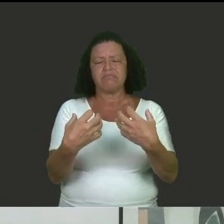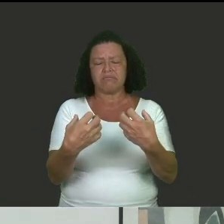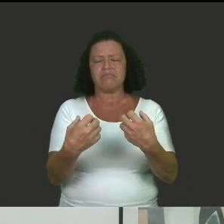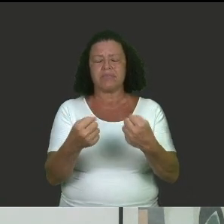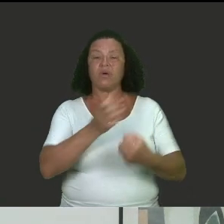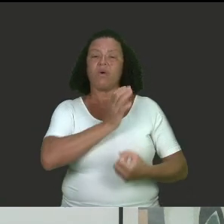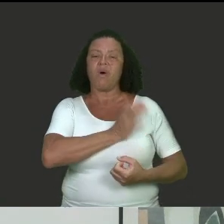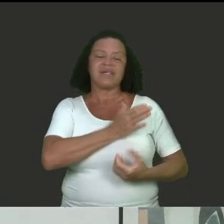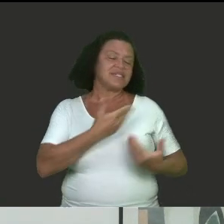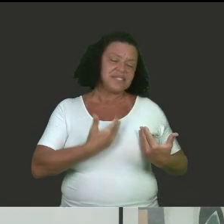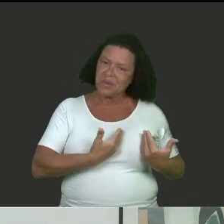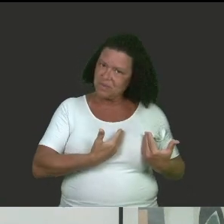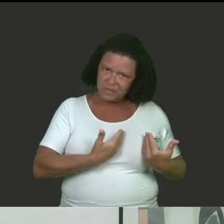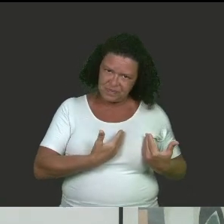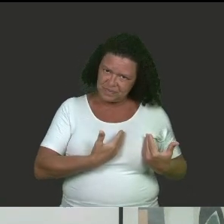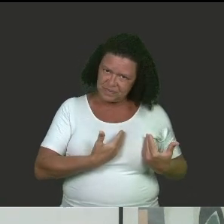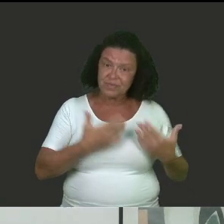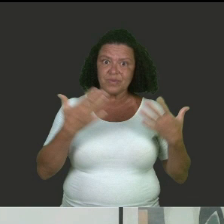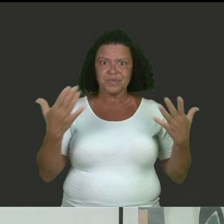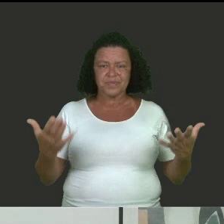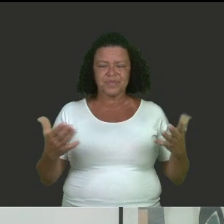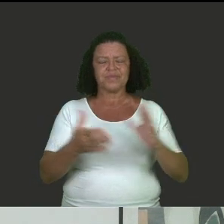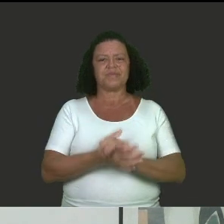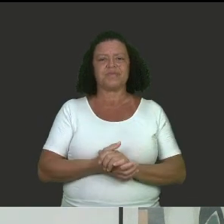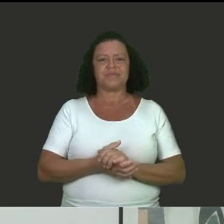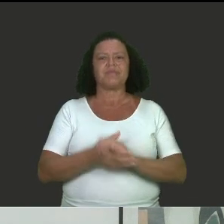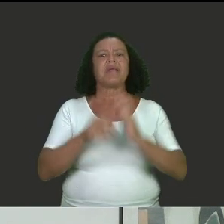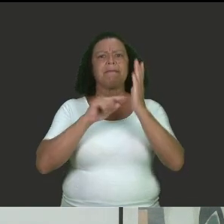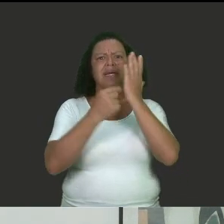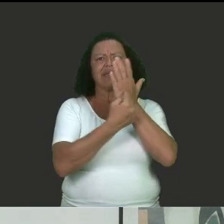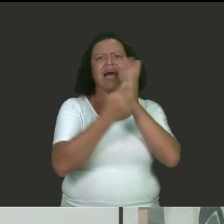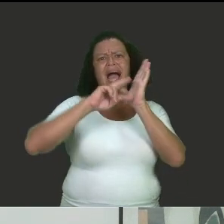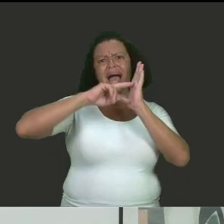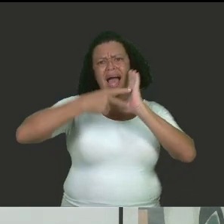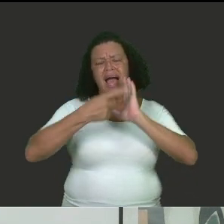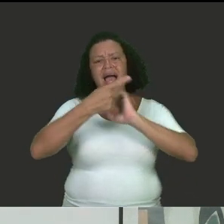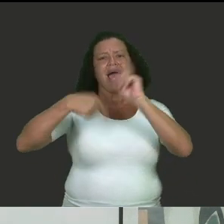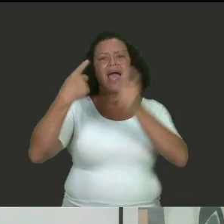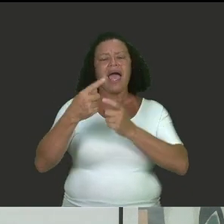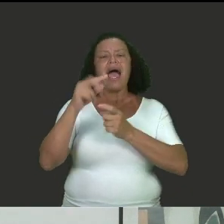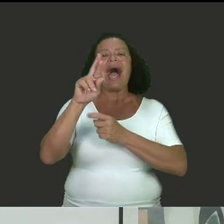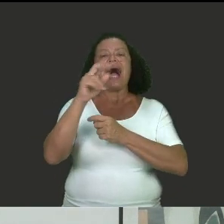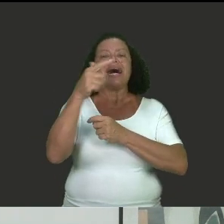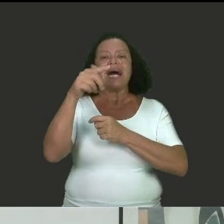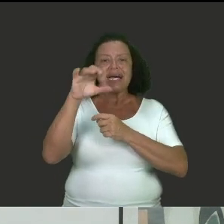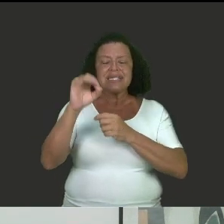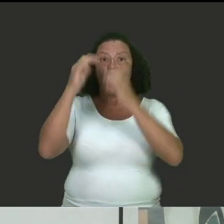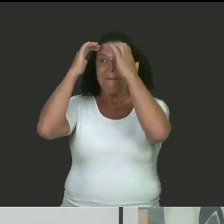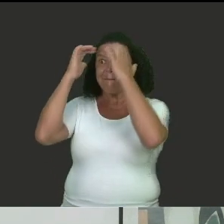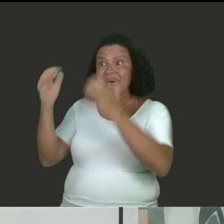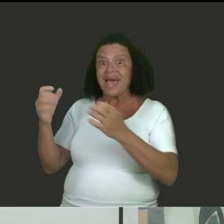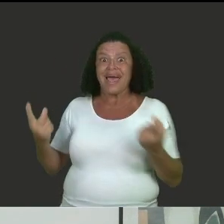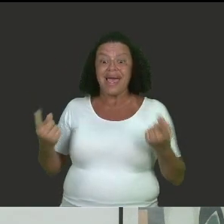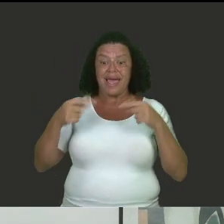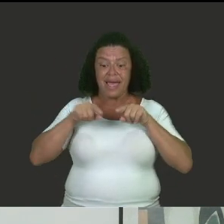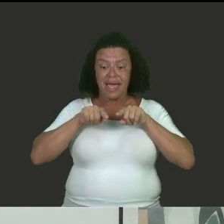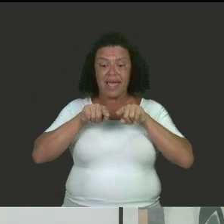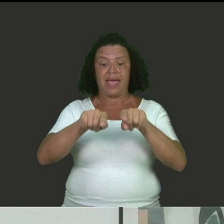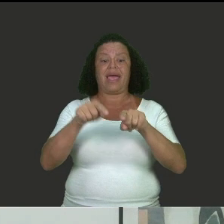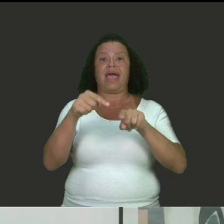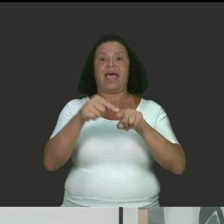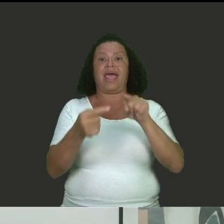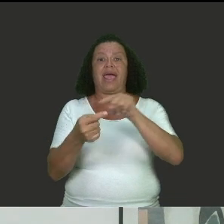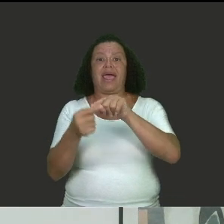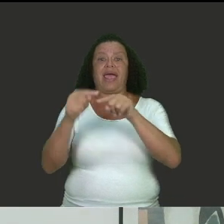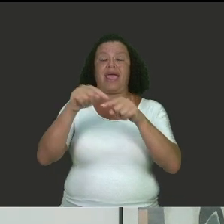coração. Ou seja, a razão, a obediência, quando a gente está atrelada à razão, é o